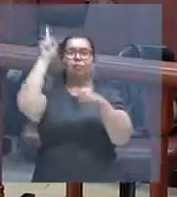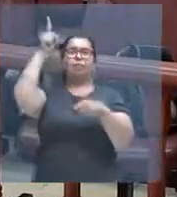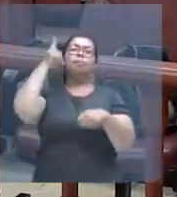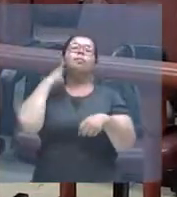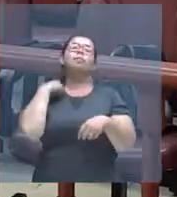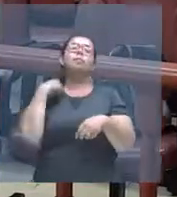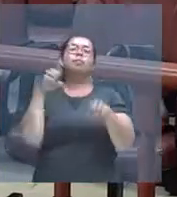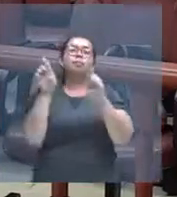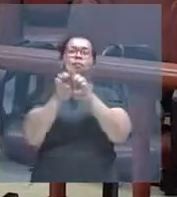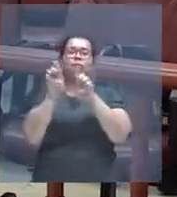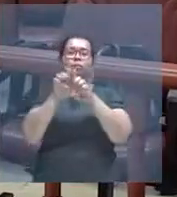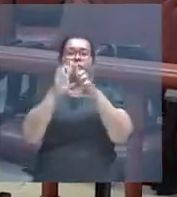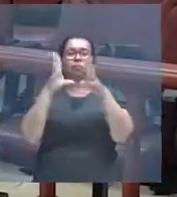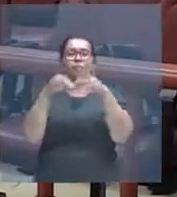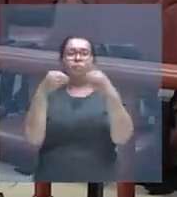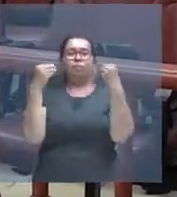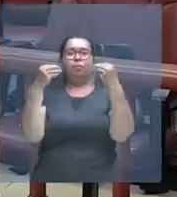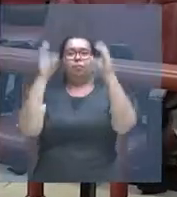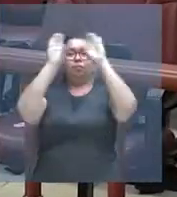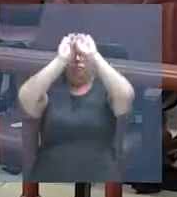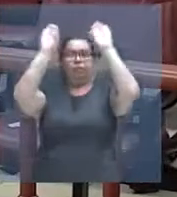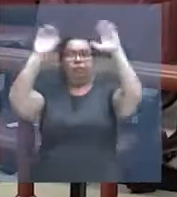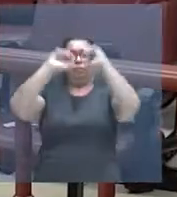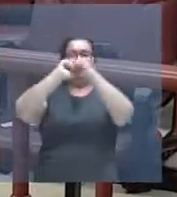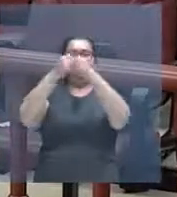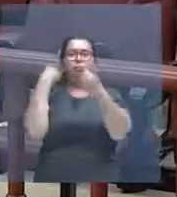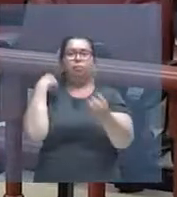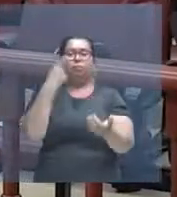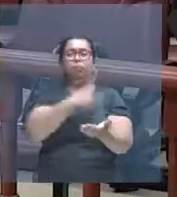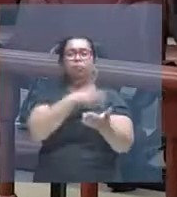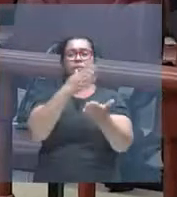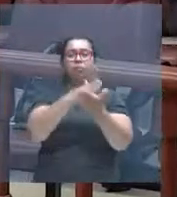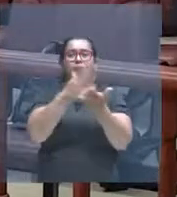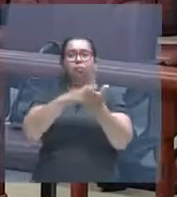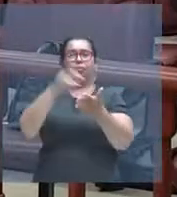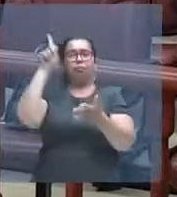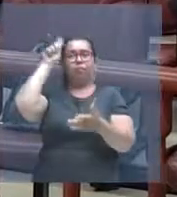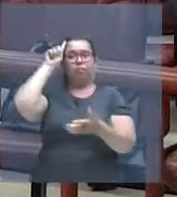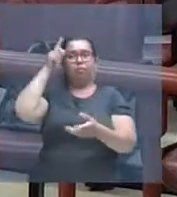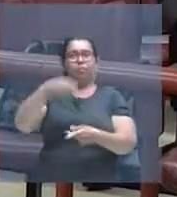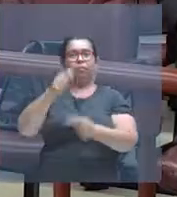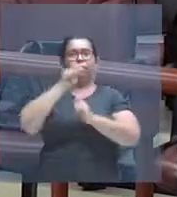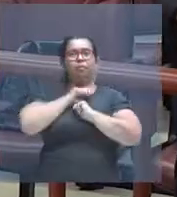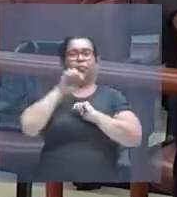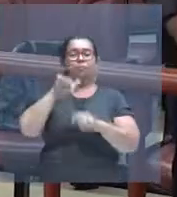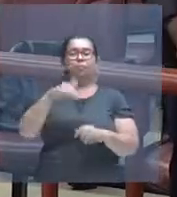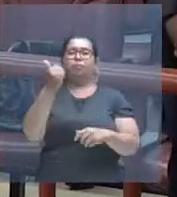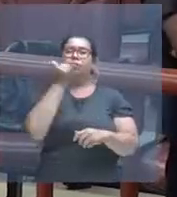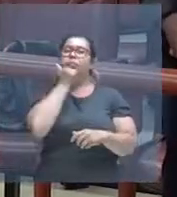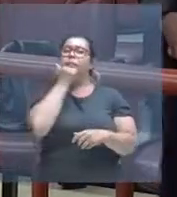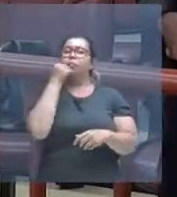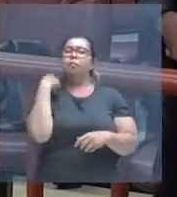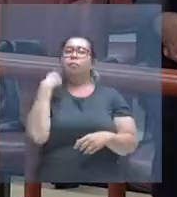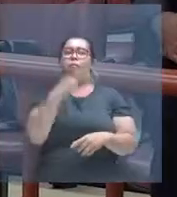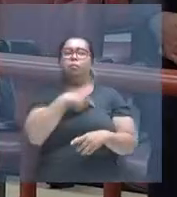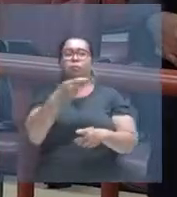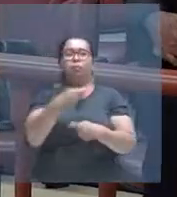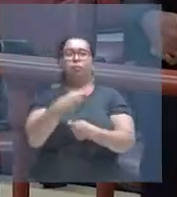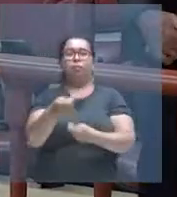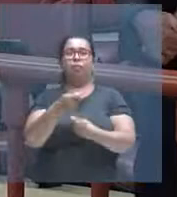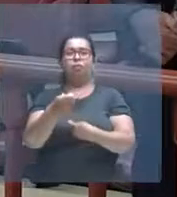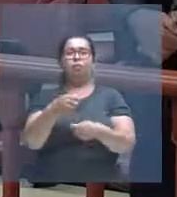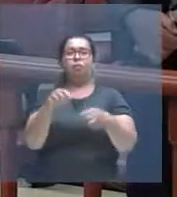feita a tua vontade, assim na terra como no céu. O pão nosso de cada dia nos dai hoje, perdoa as